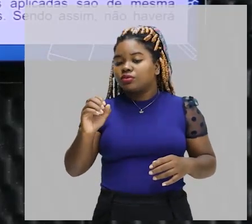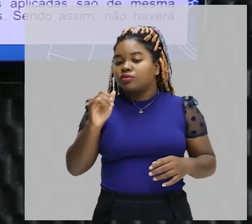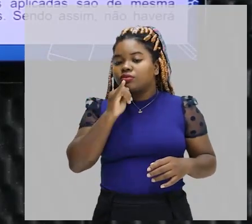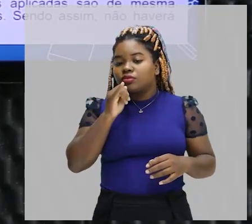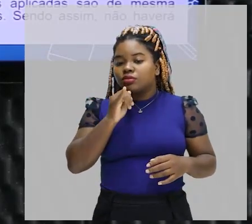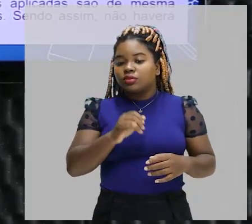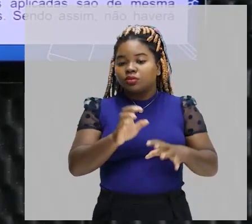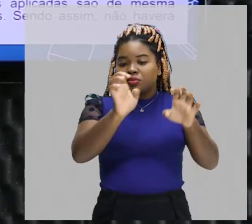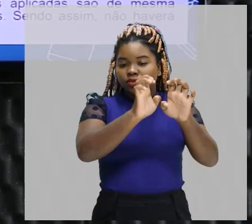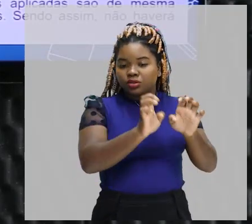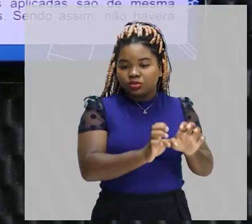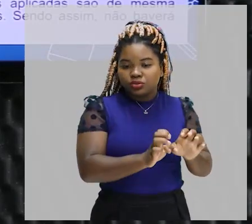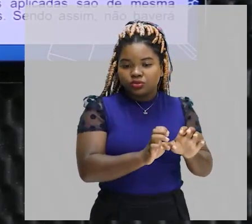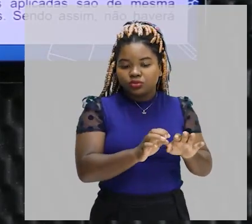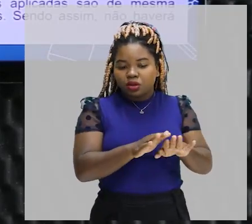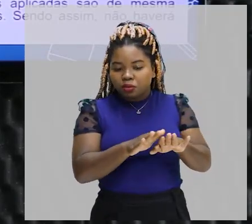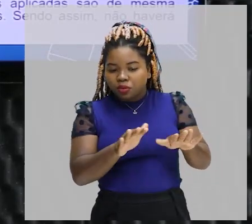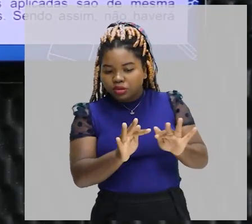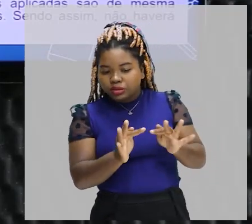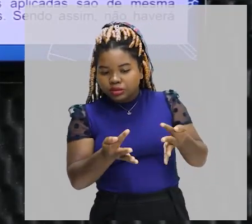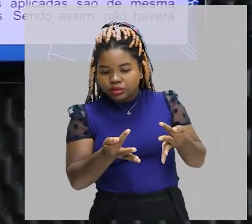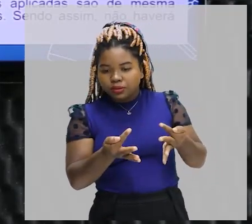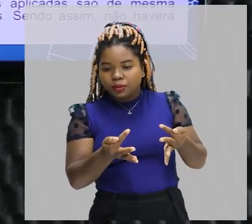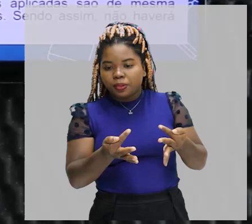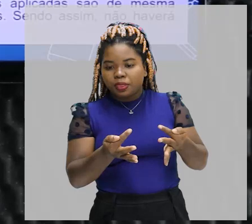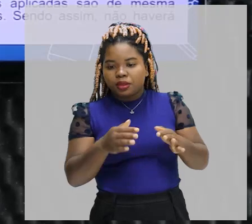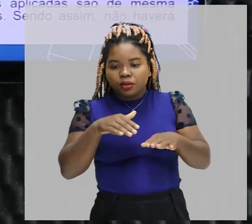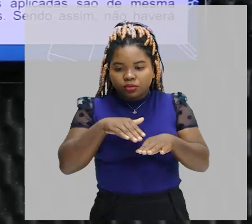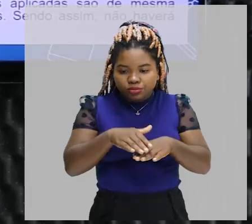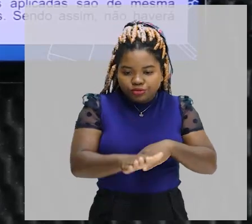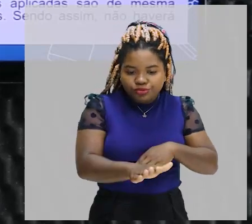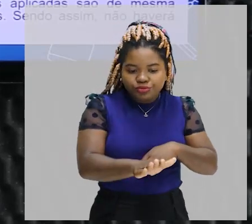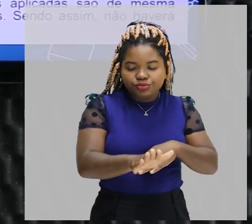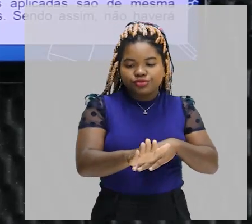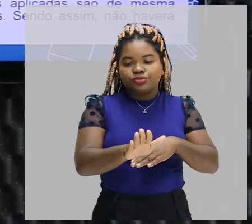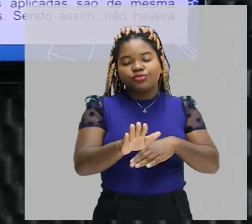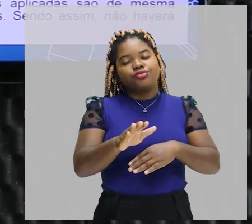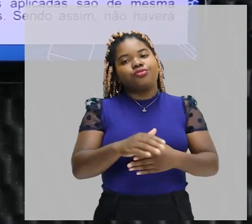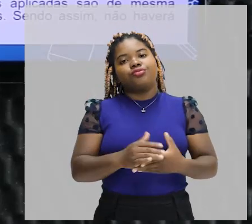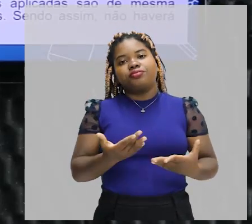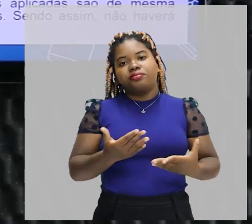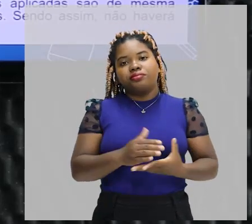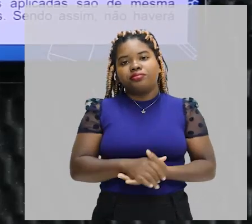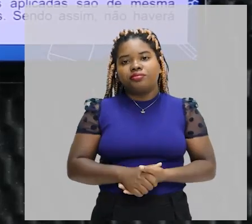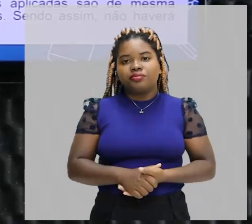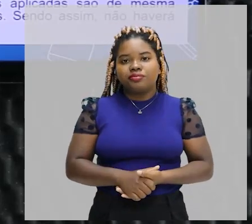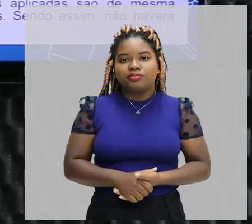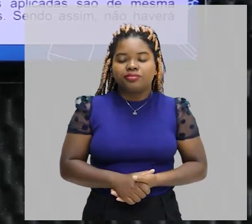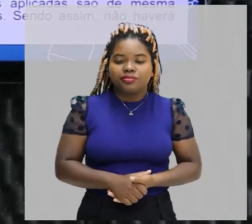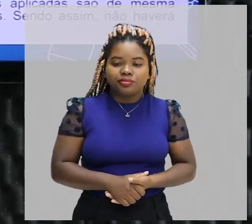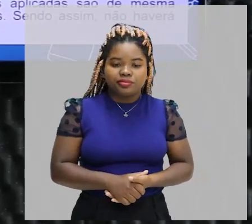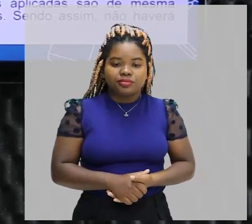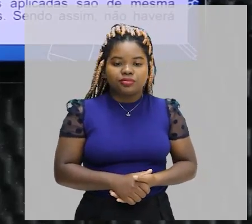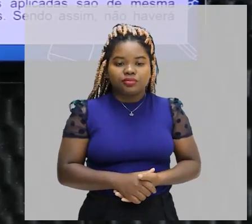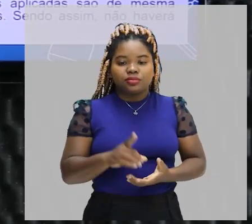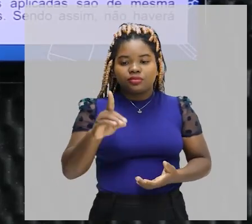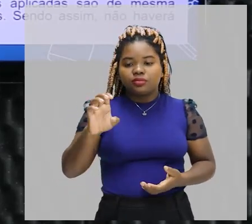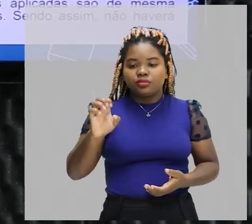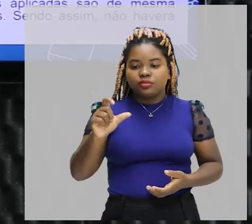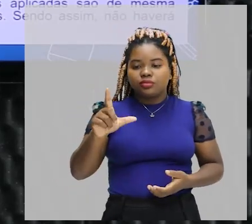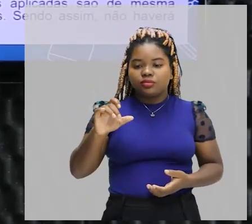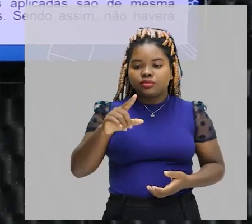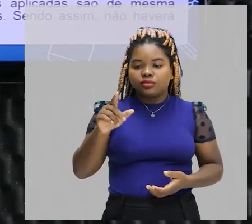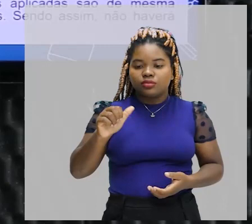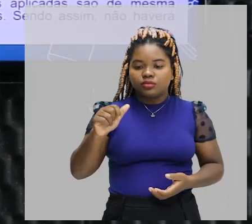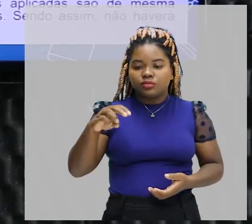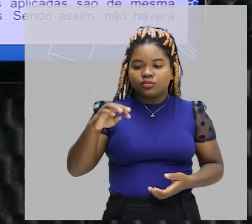estrutura muito rugosa, então o deslizamento ali quase não acontece, é bem pouco, tá certo? Então esse é o deslizamento, a